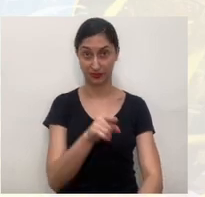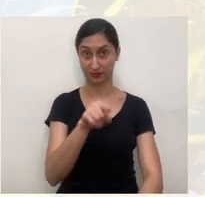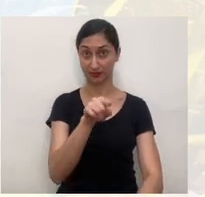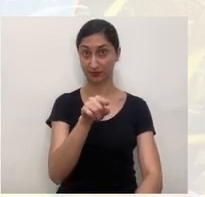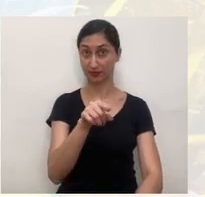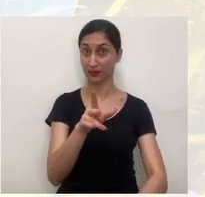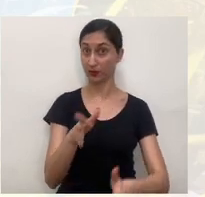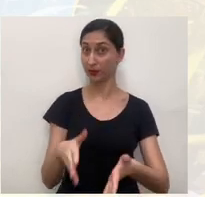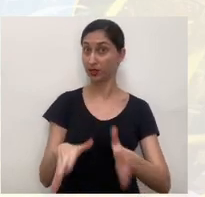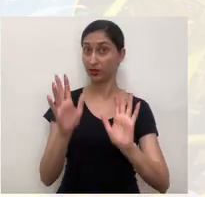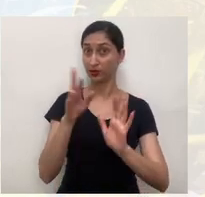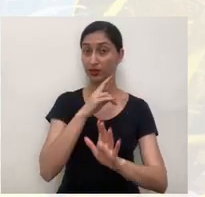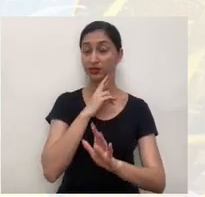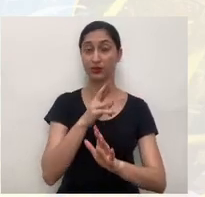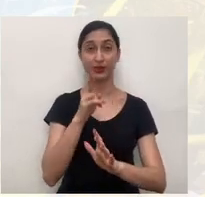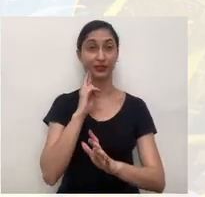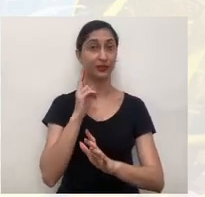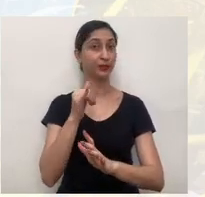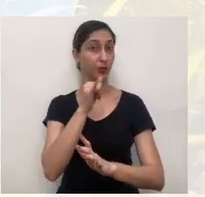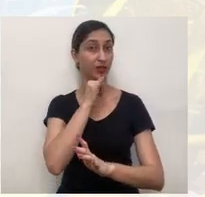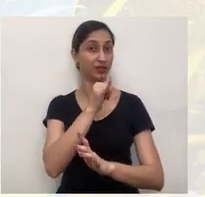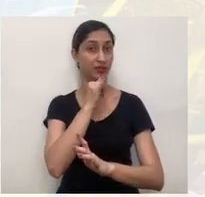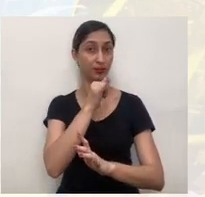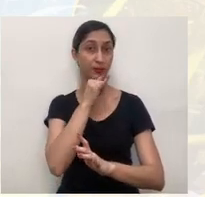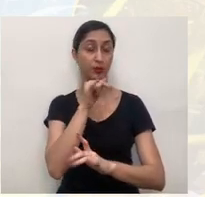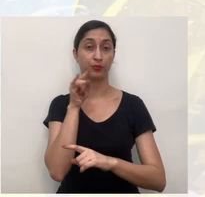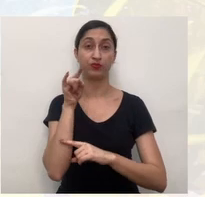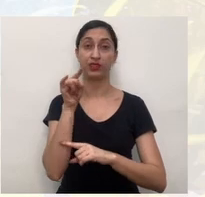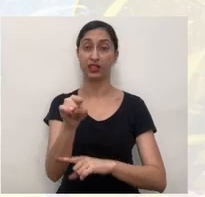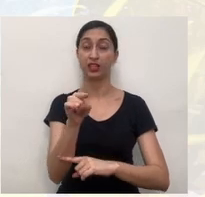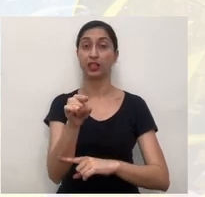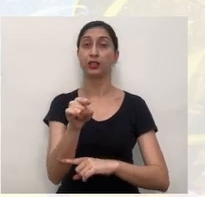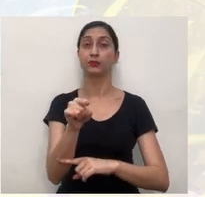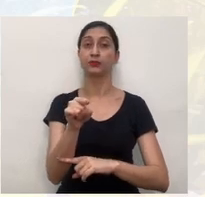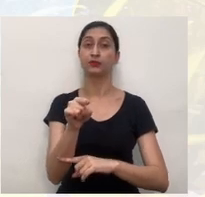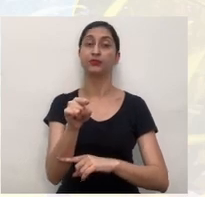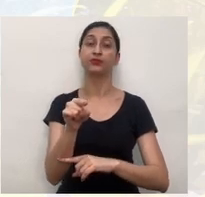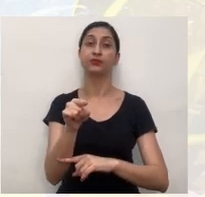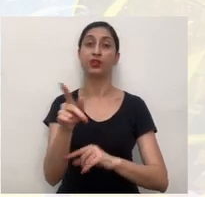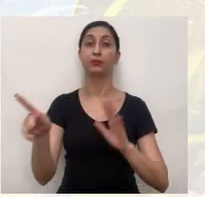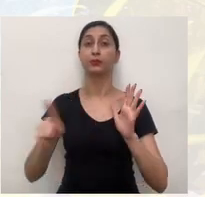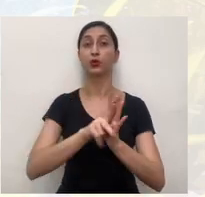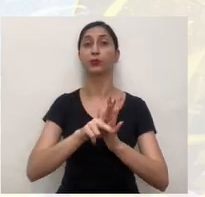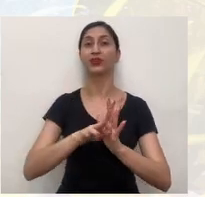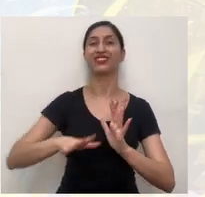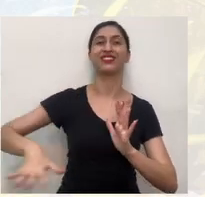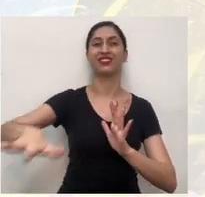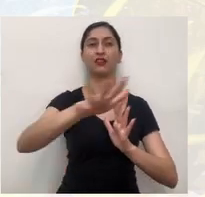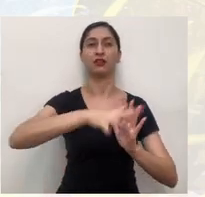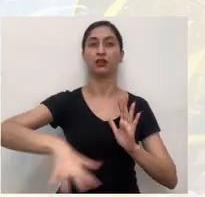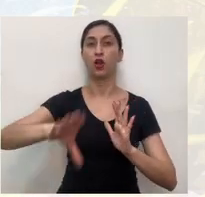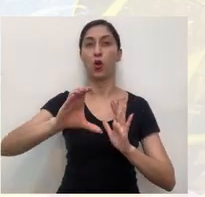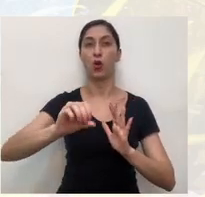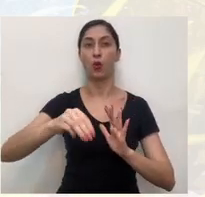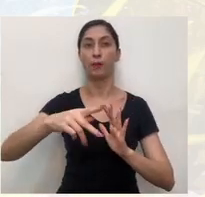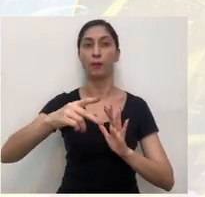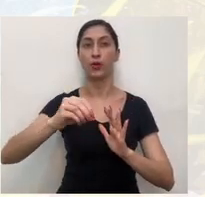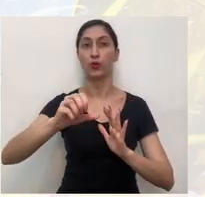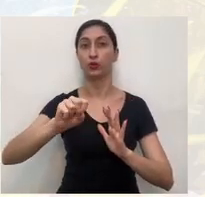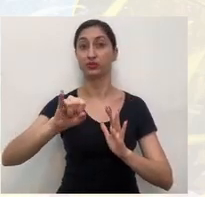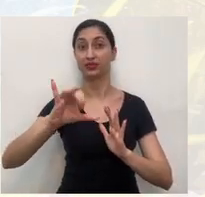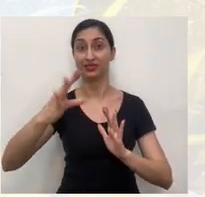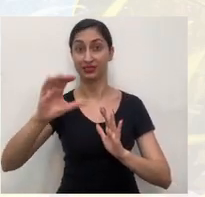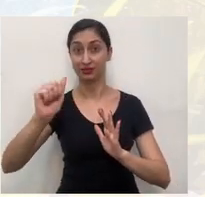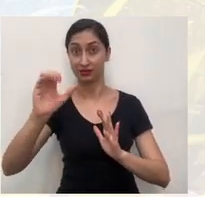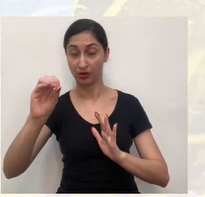do restaurante é a direção adotada como dominante na composição toda. Tá? Todas essas